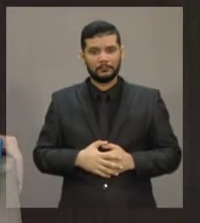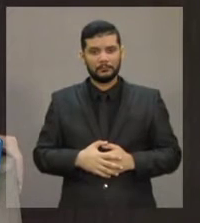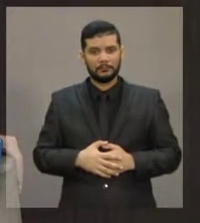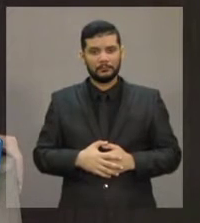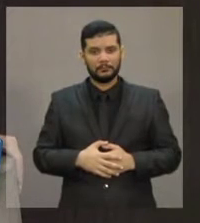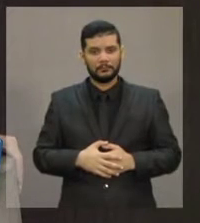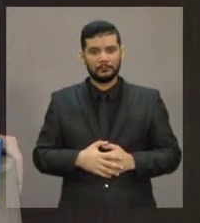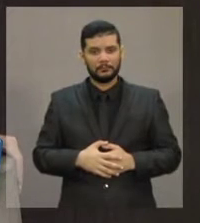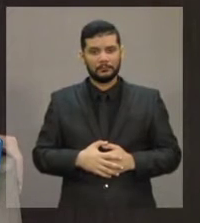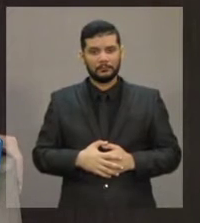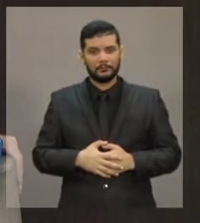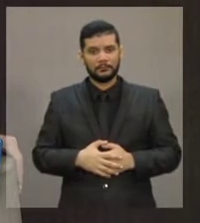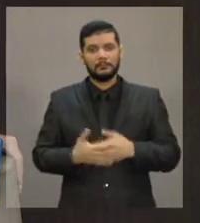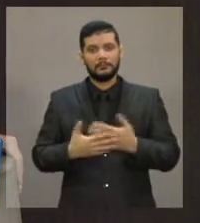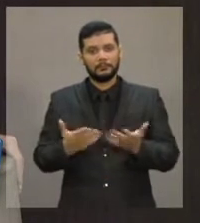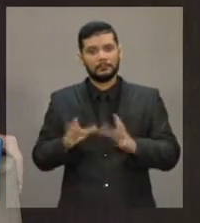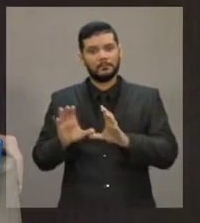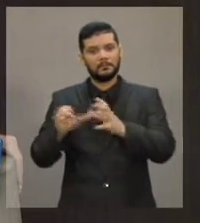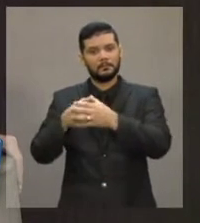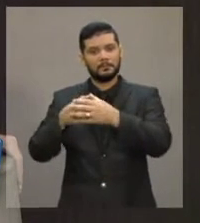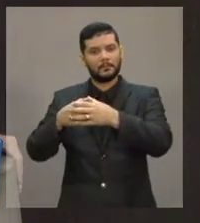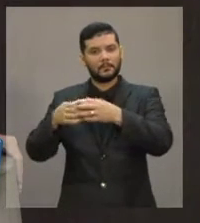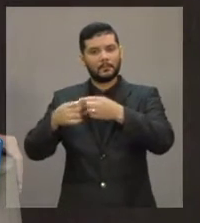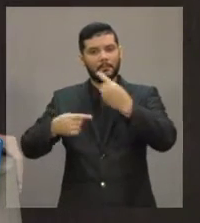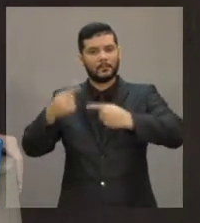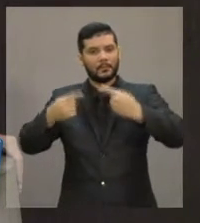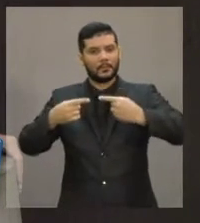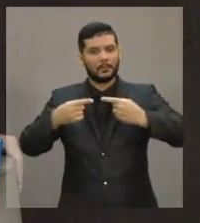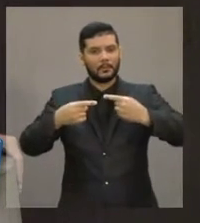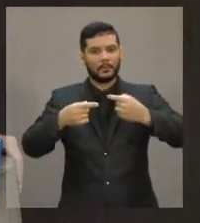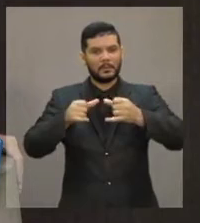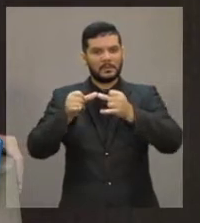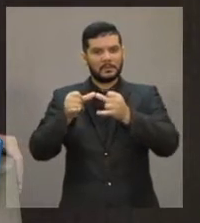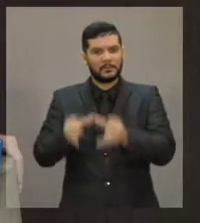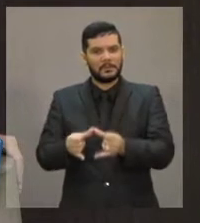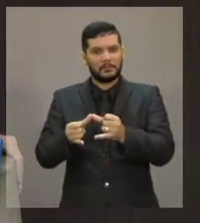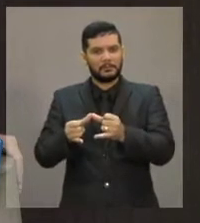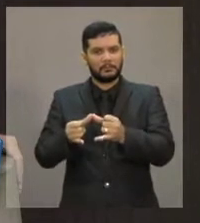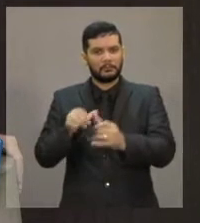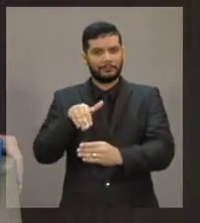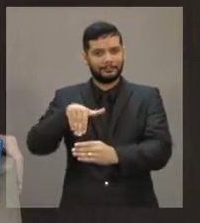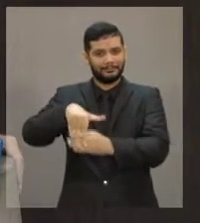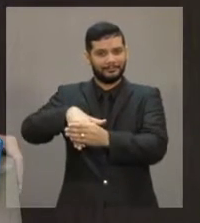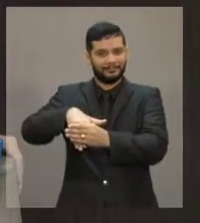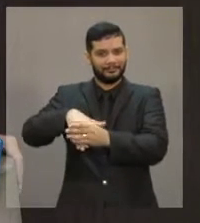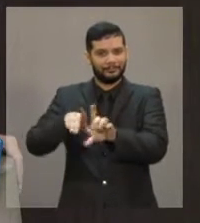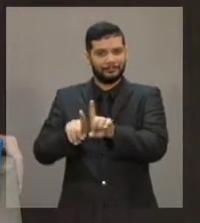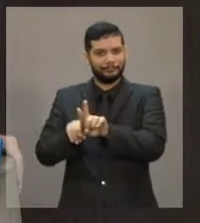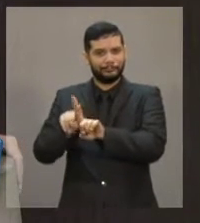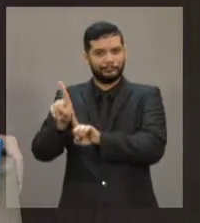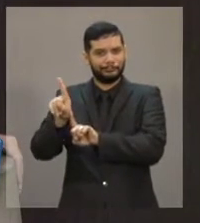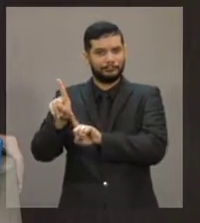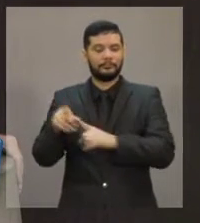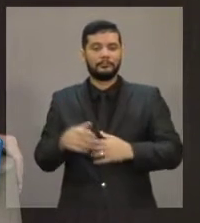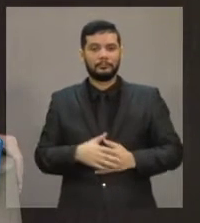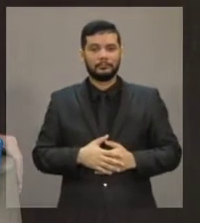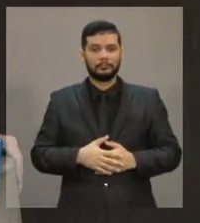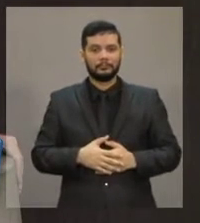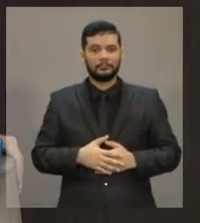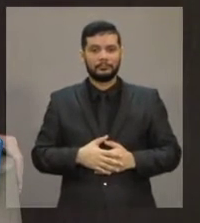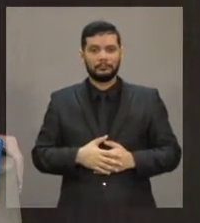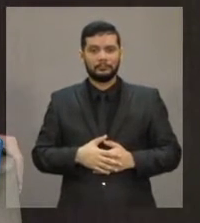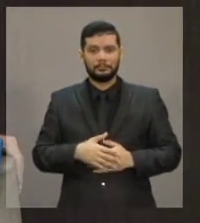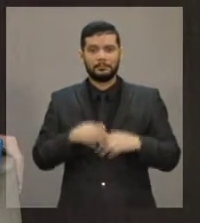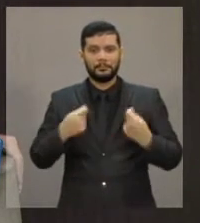com que determinados agrupamentos políticos se firmem eleitoralmente, né, é que ela tem que